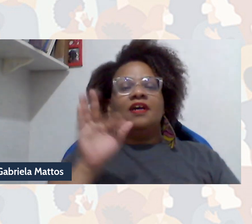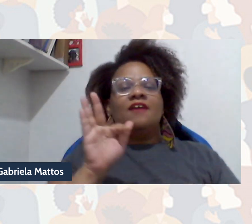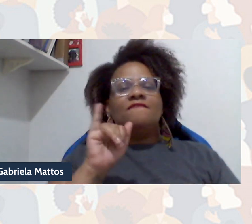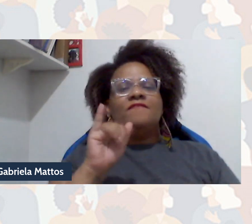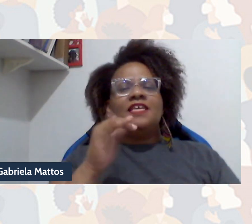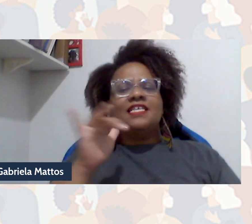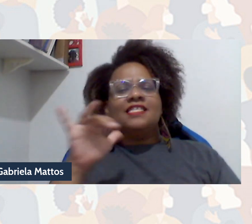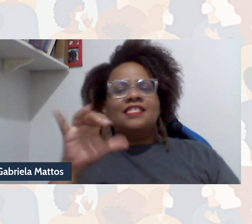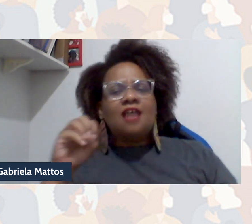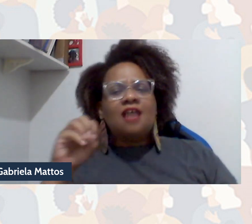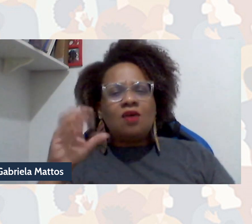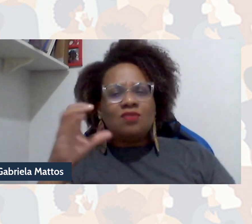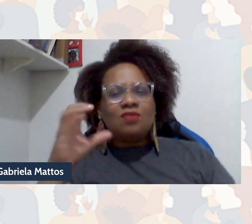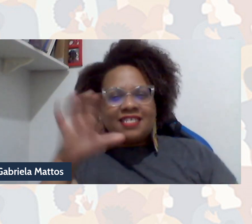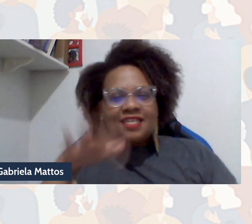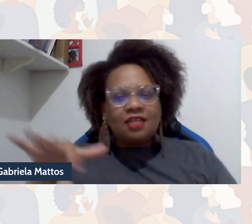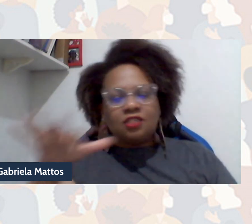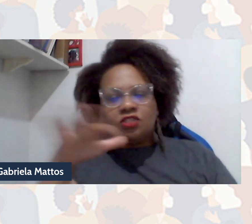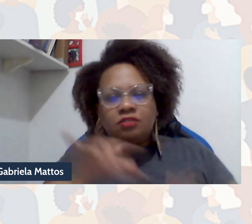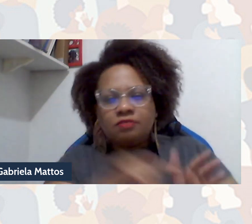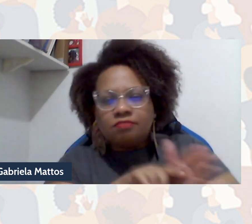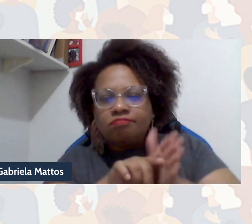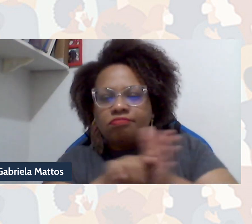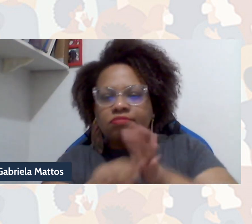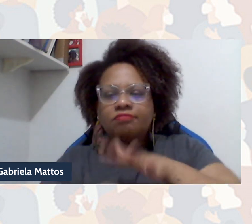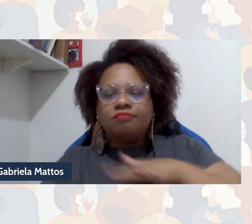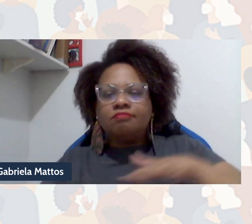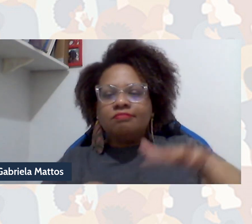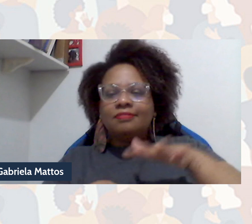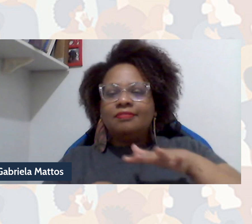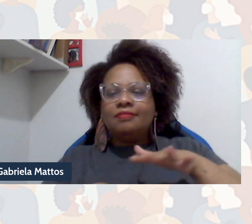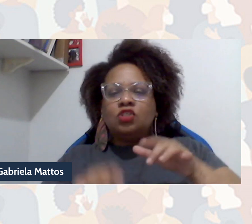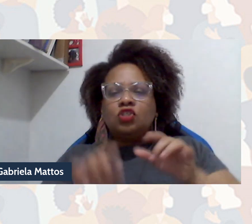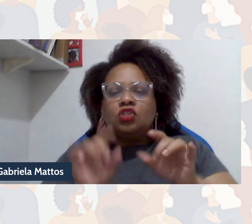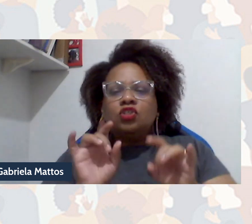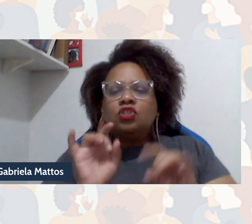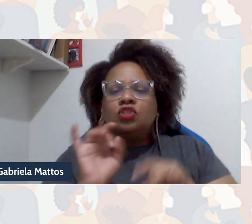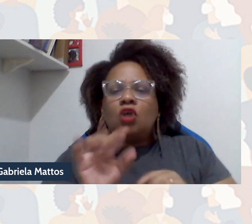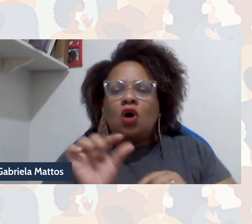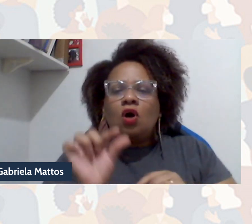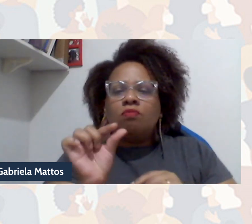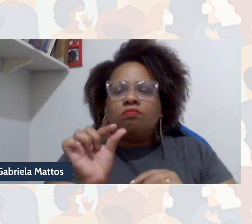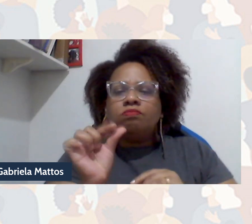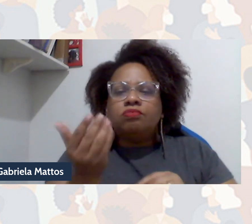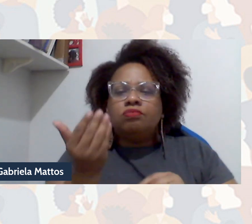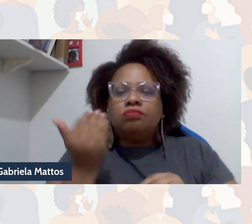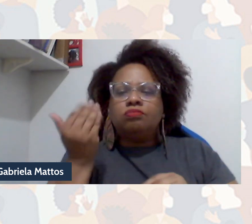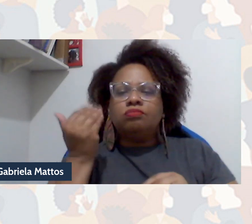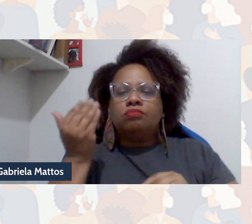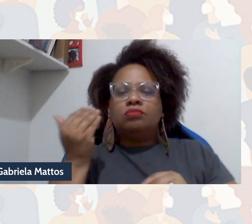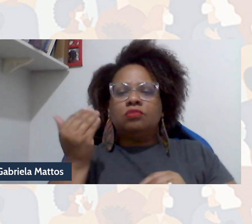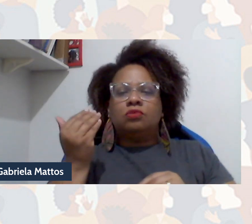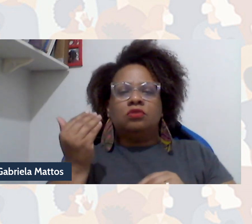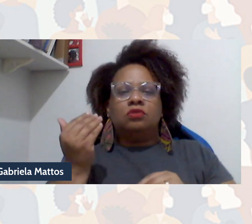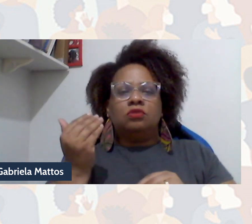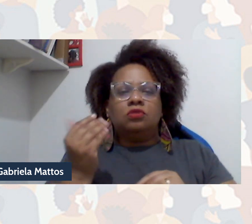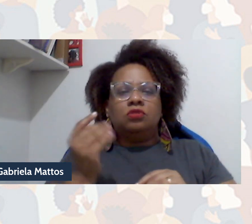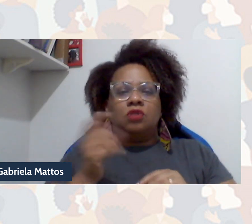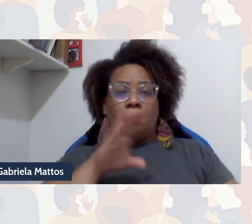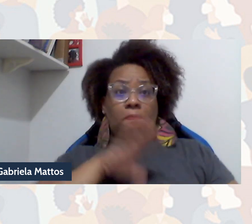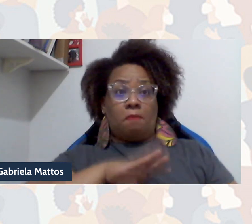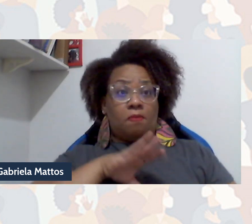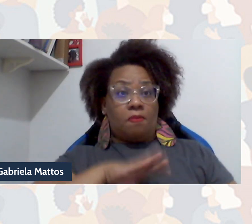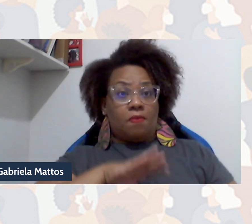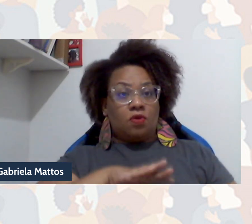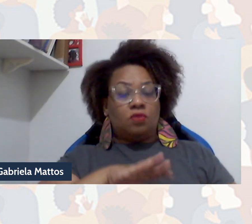incríveis romances mais conhecidos, que só recentemente começaram a ser traduzidos para o português do Brasil,